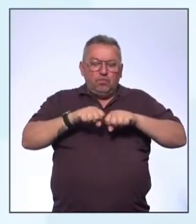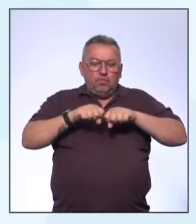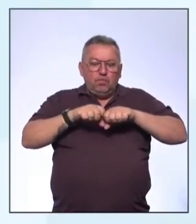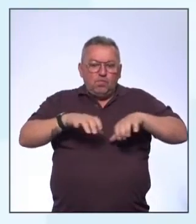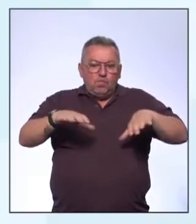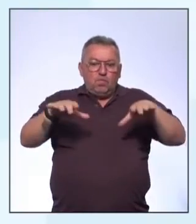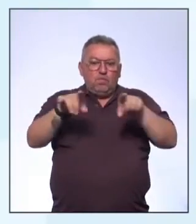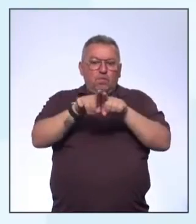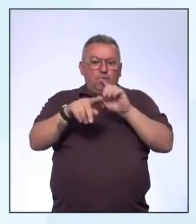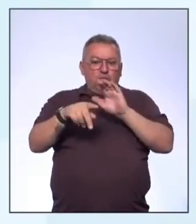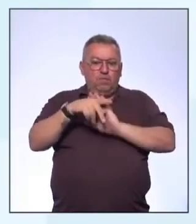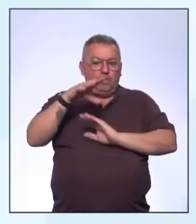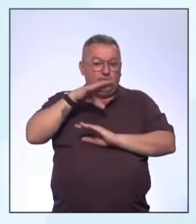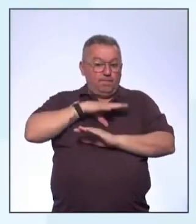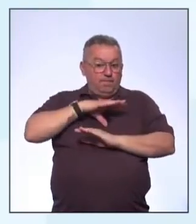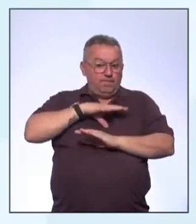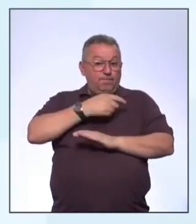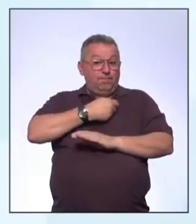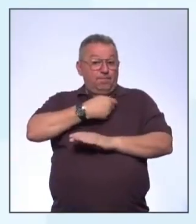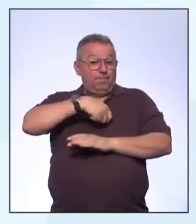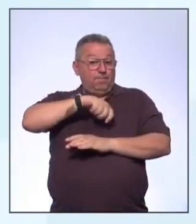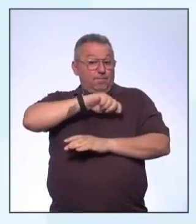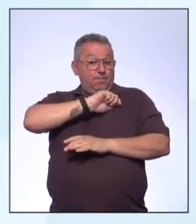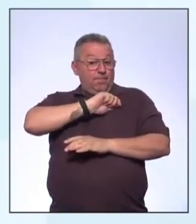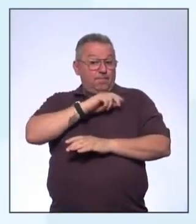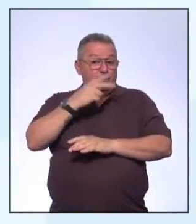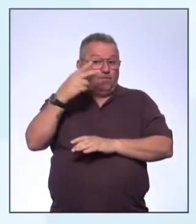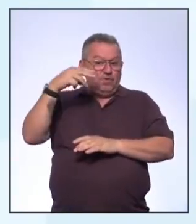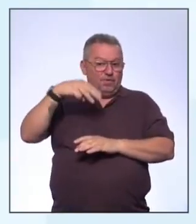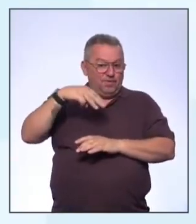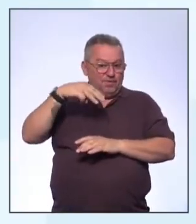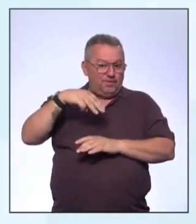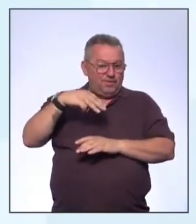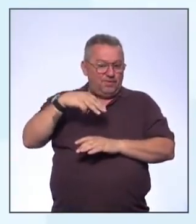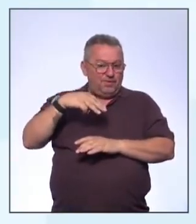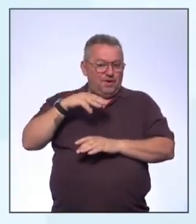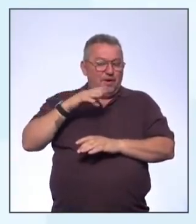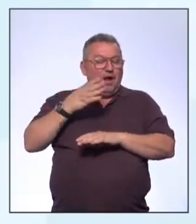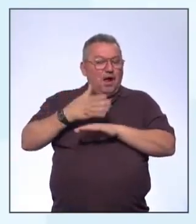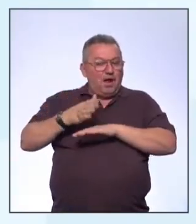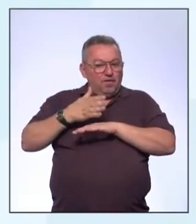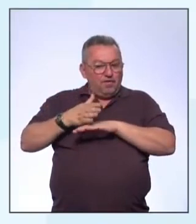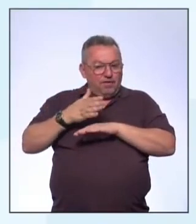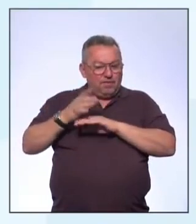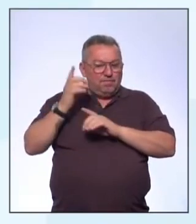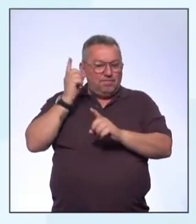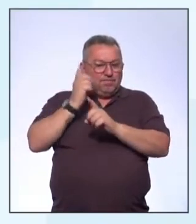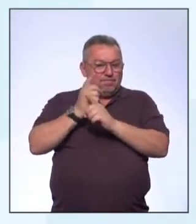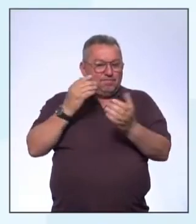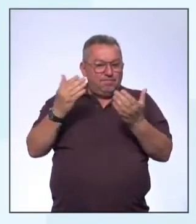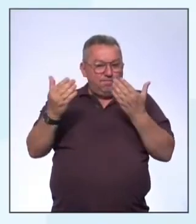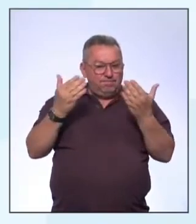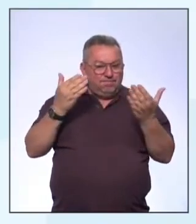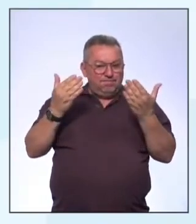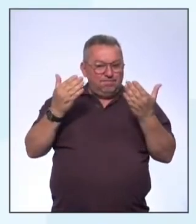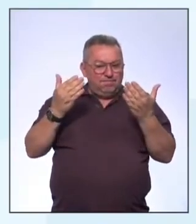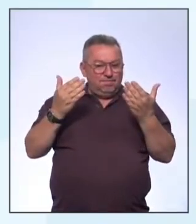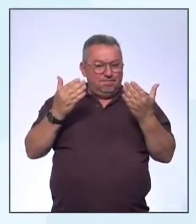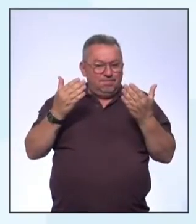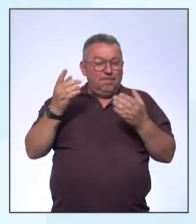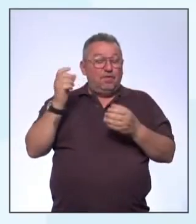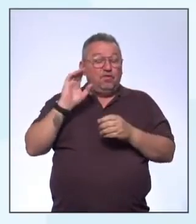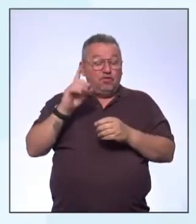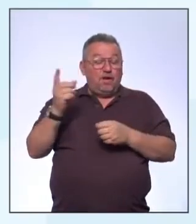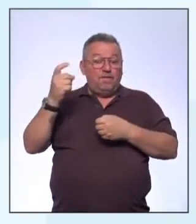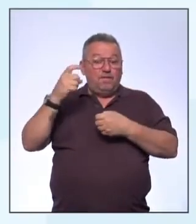a portuguesa e a espanhola. 2 minutos, a atividade de identificação e comparação.